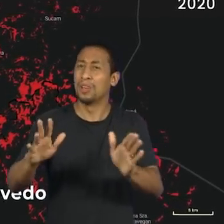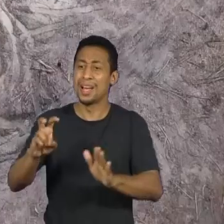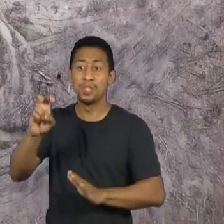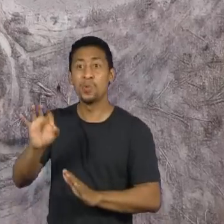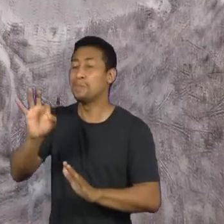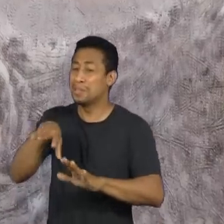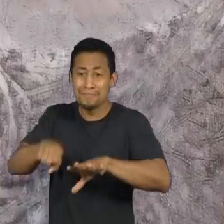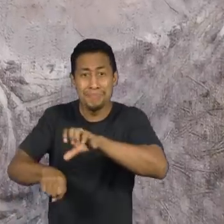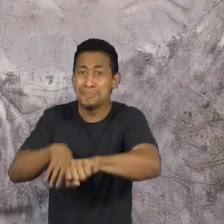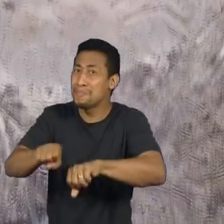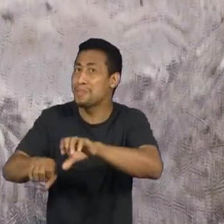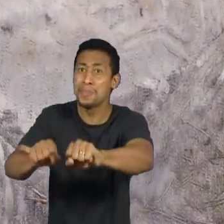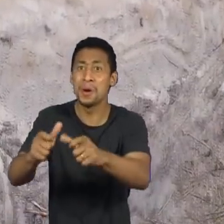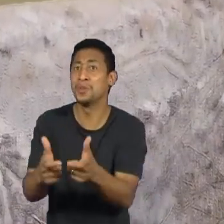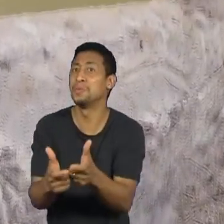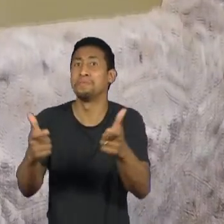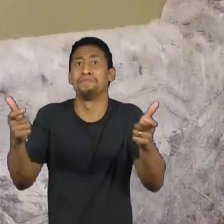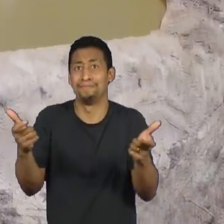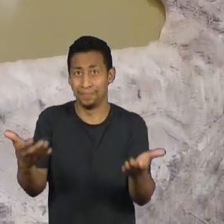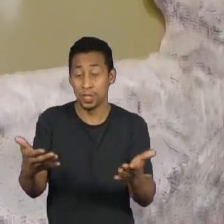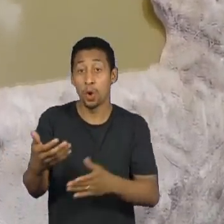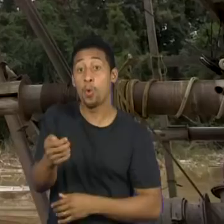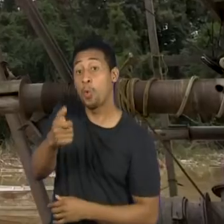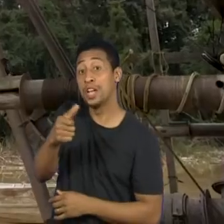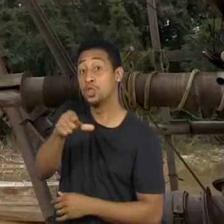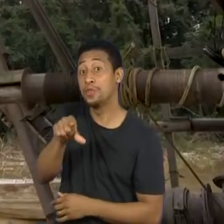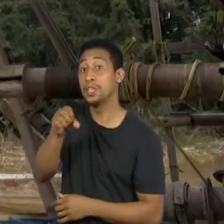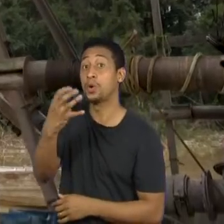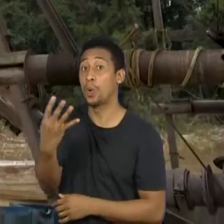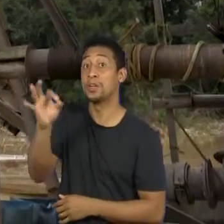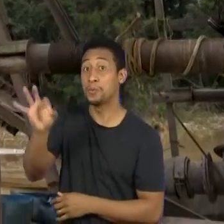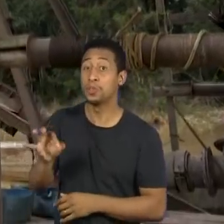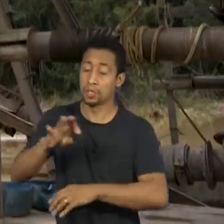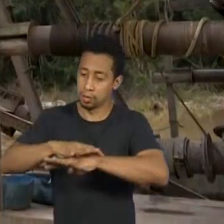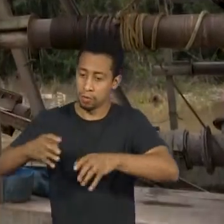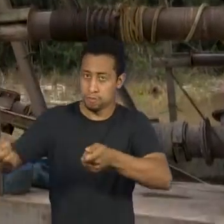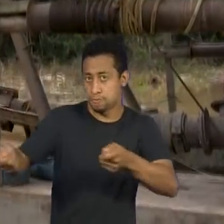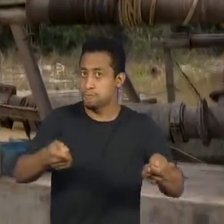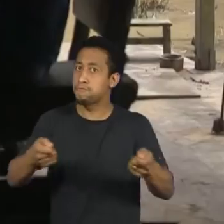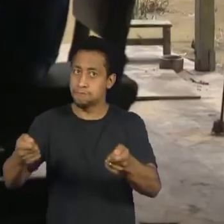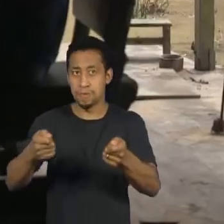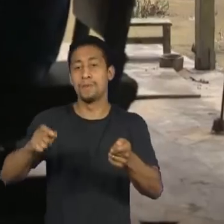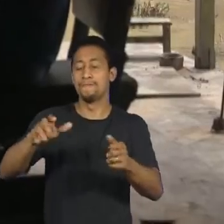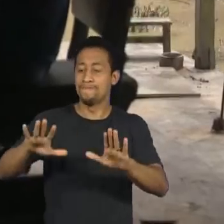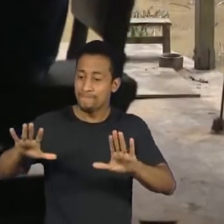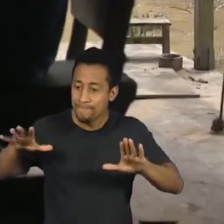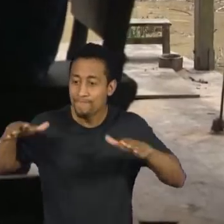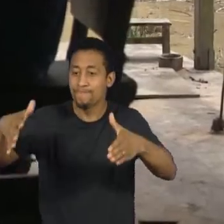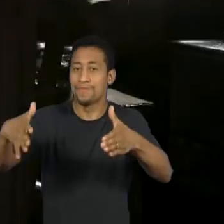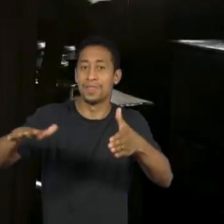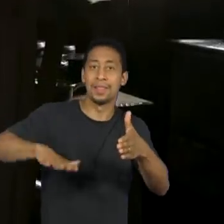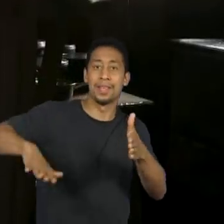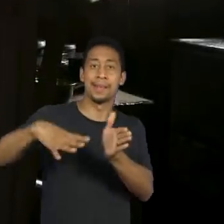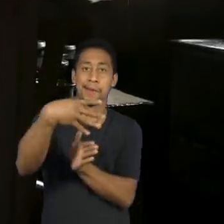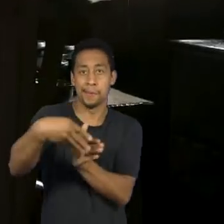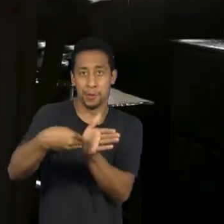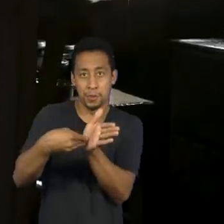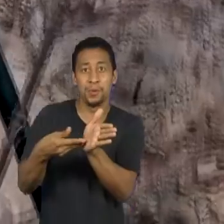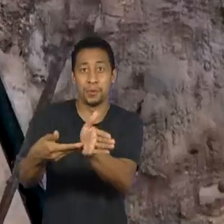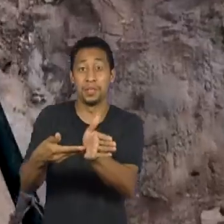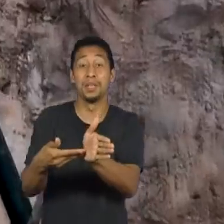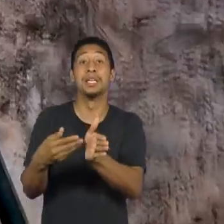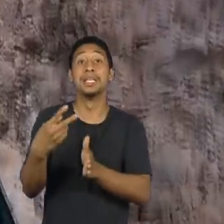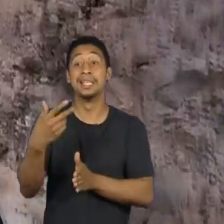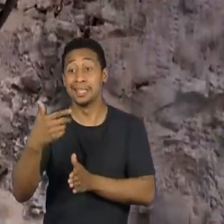dela. Quase 94% da atividade garimpeira está concentrada na Amazônia e nos